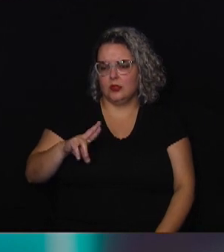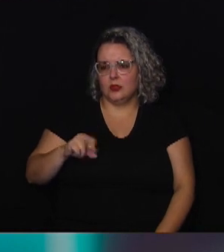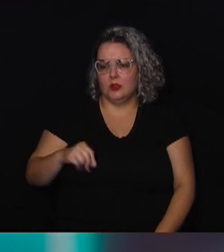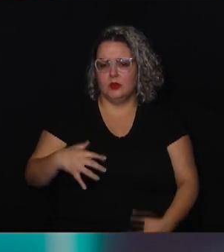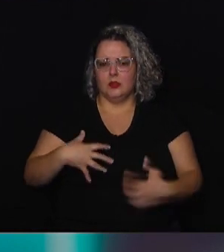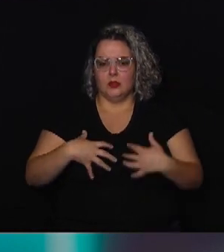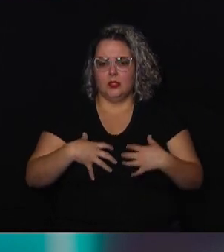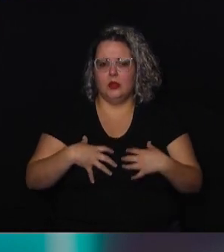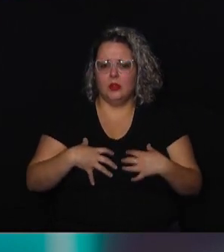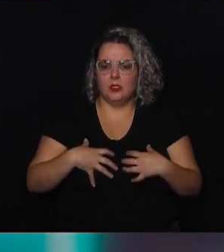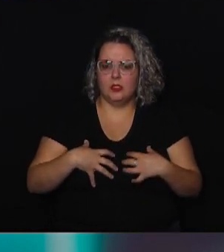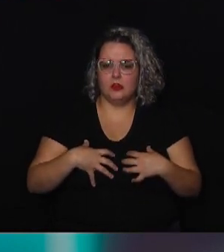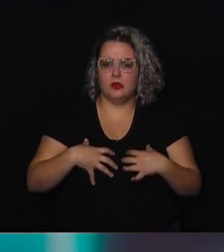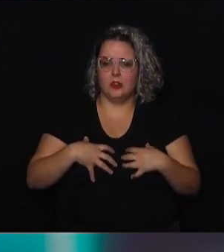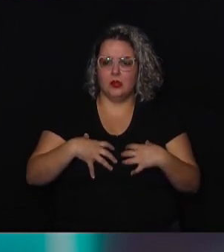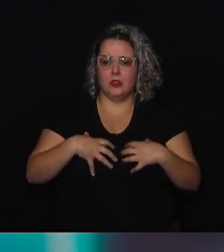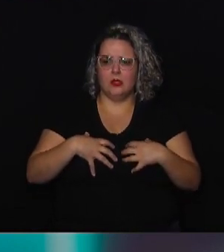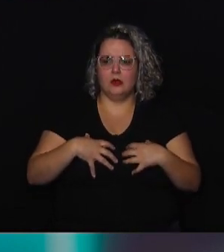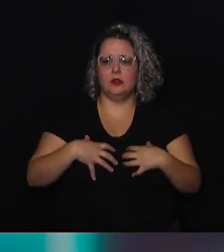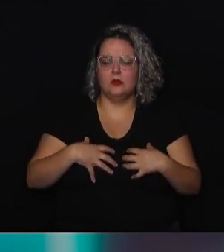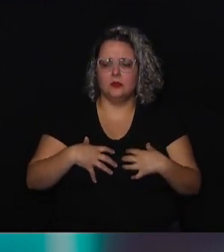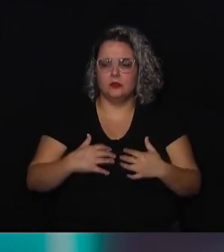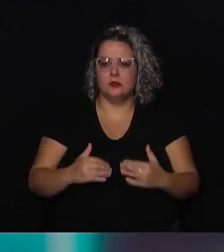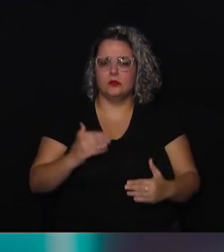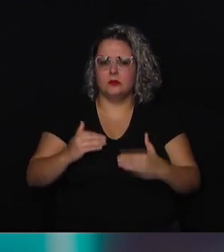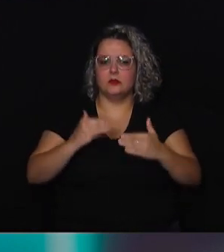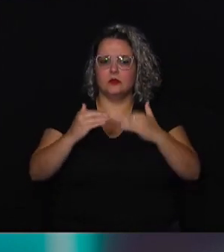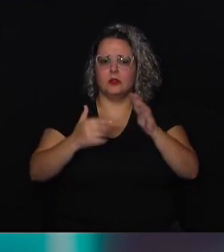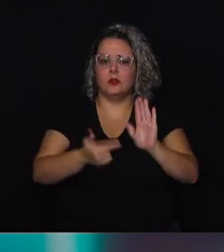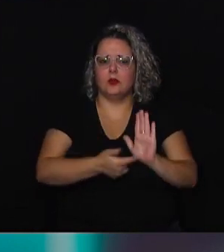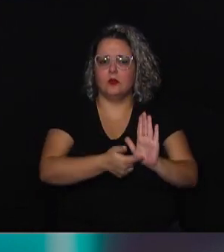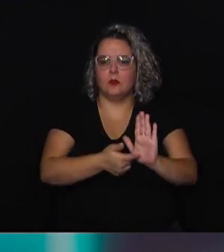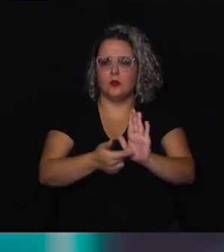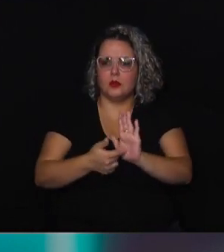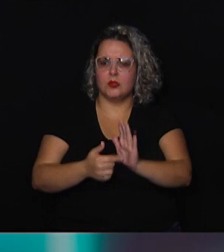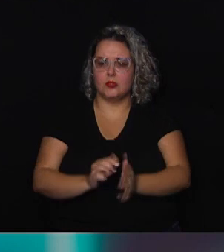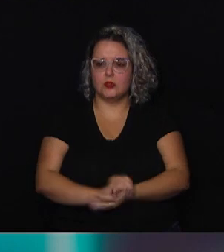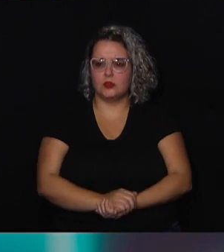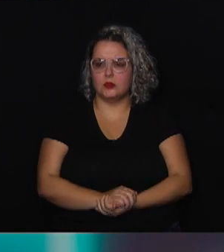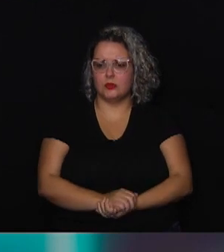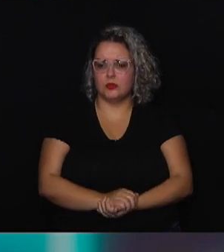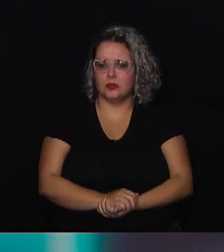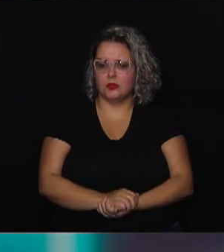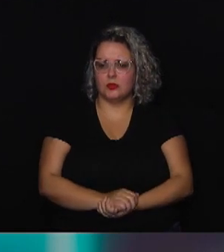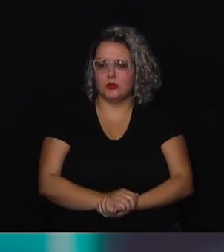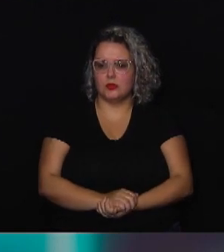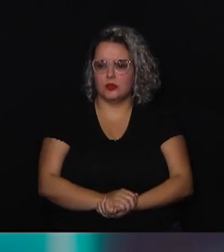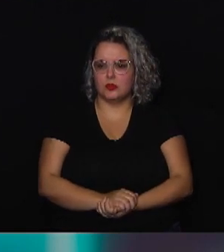Aqui alguns dados relacionados à produção, demonstrando aí o quão